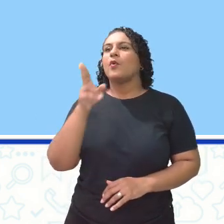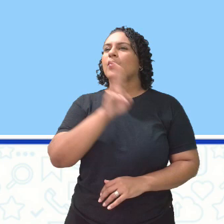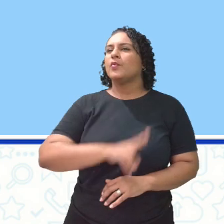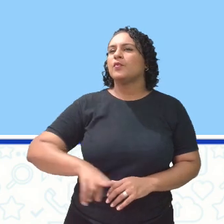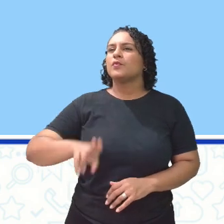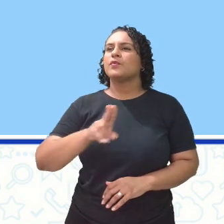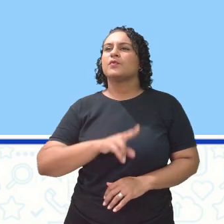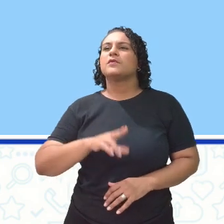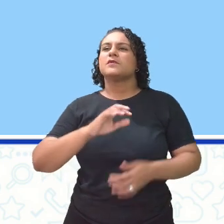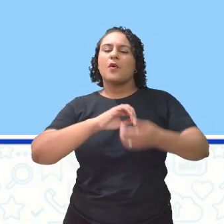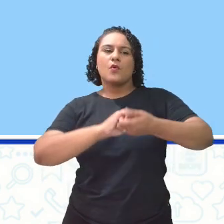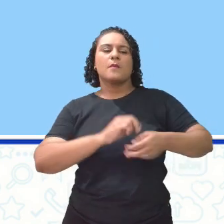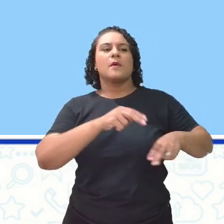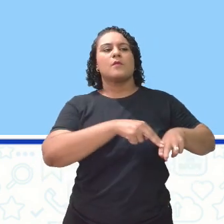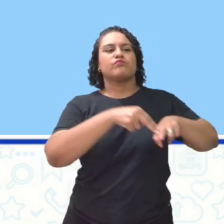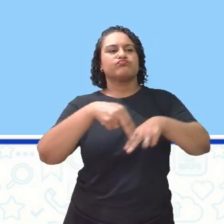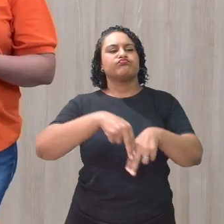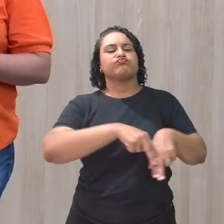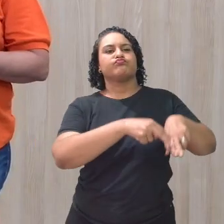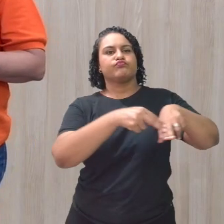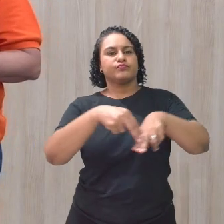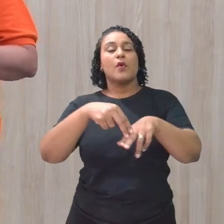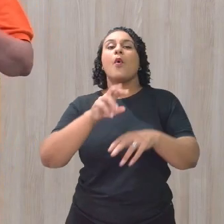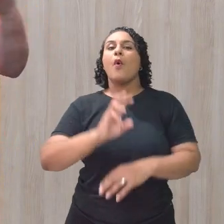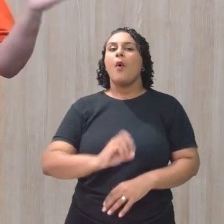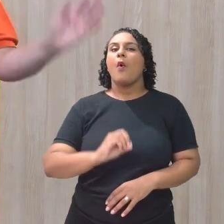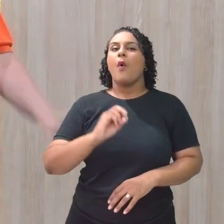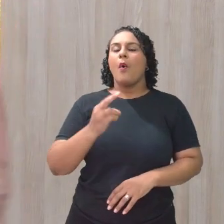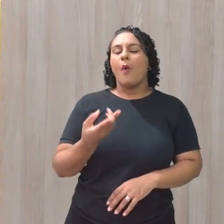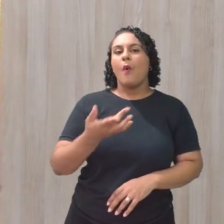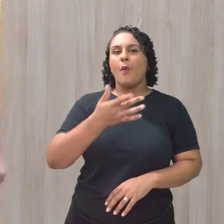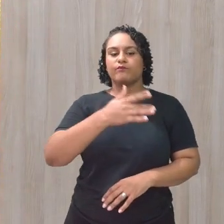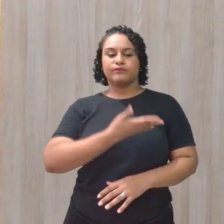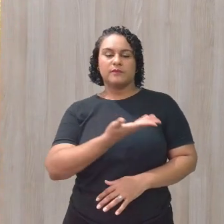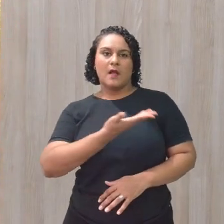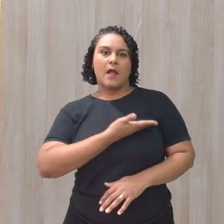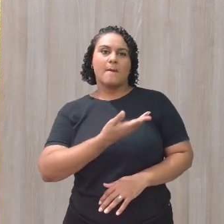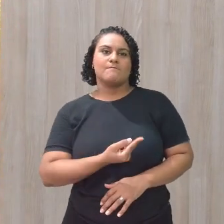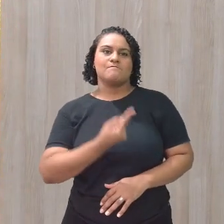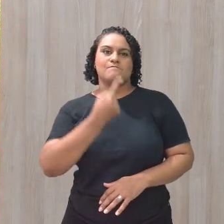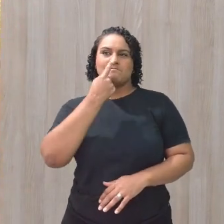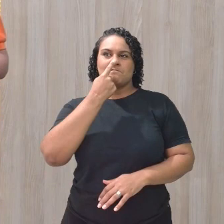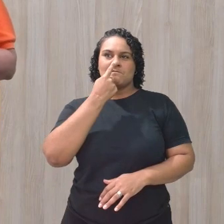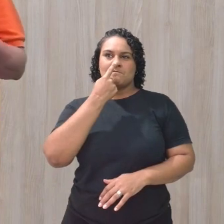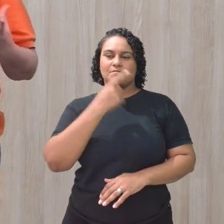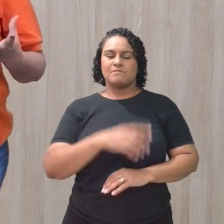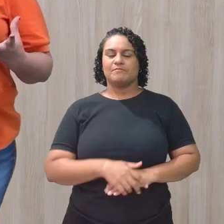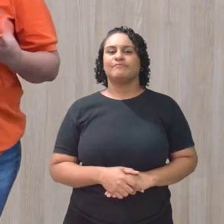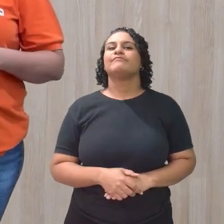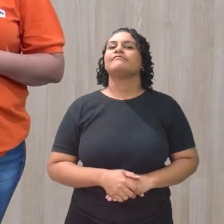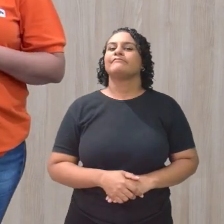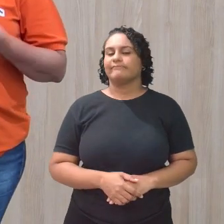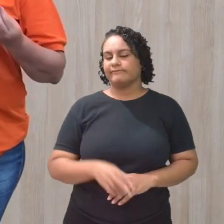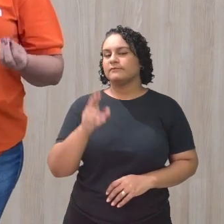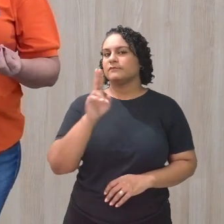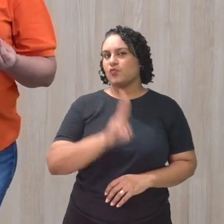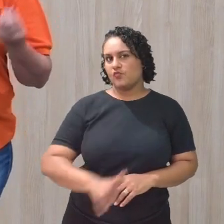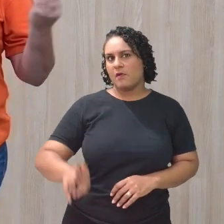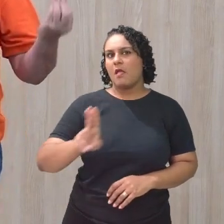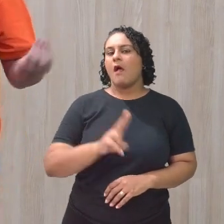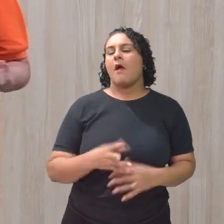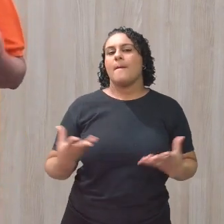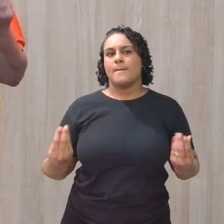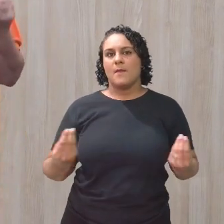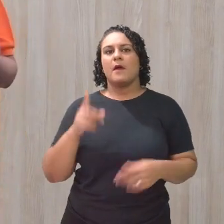cumprimento de surfistas ou amigos próximos. Fala, meu brother. Não é? Então, muito usada. Também é